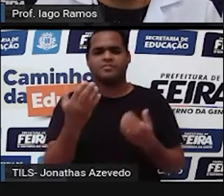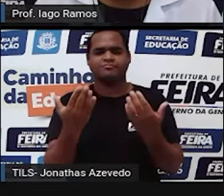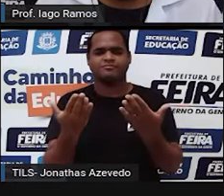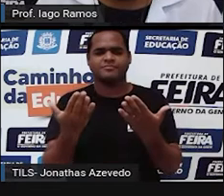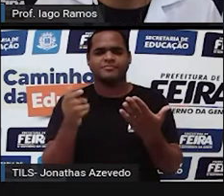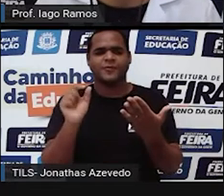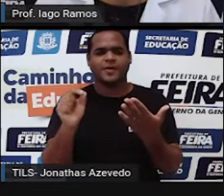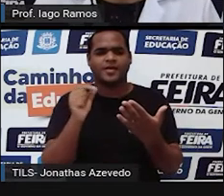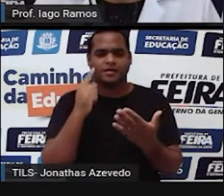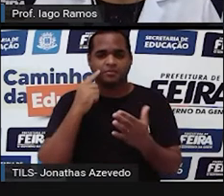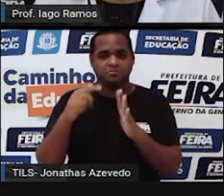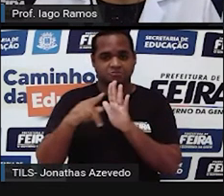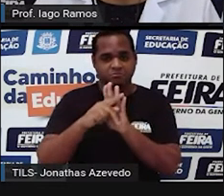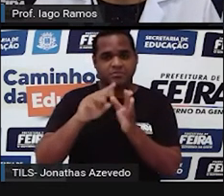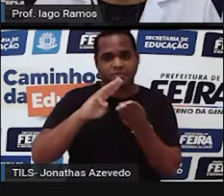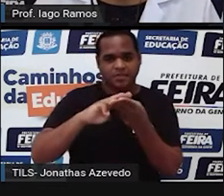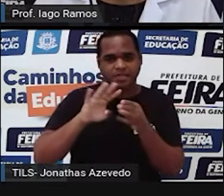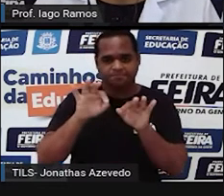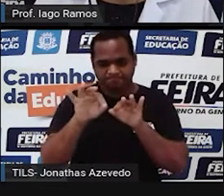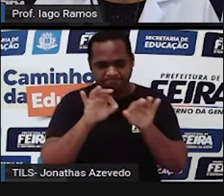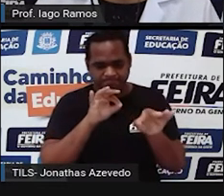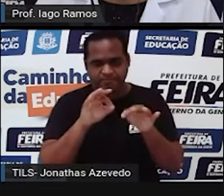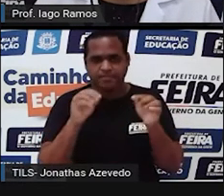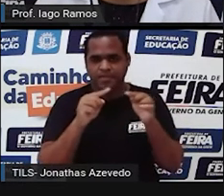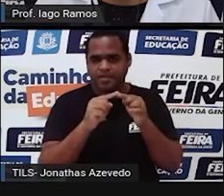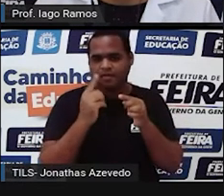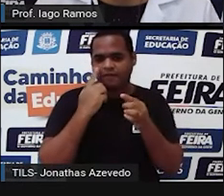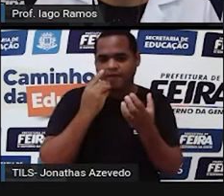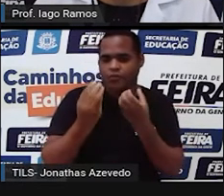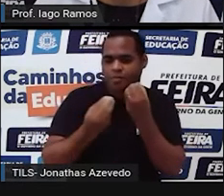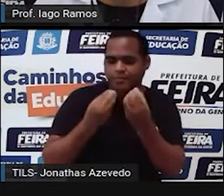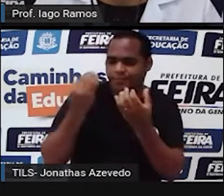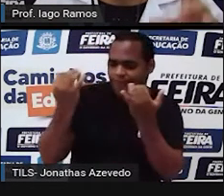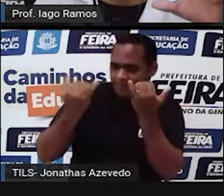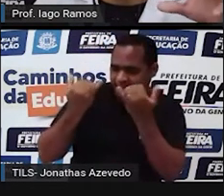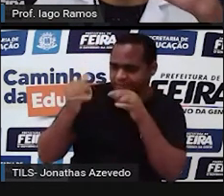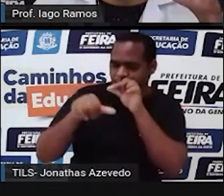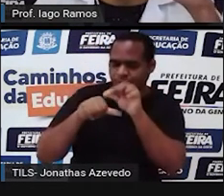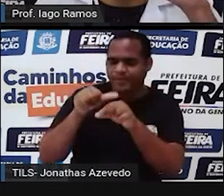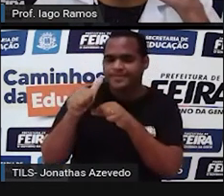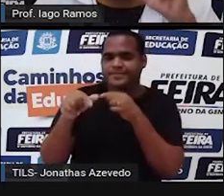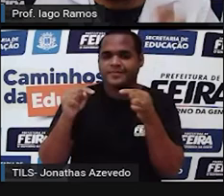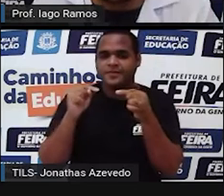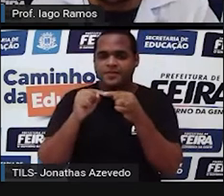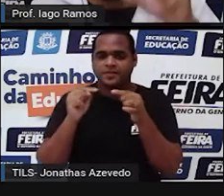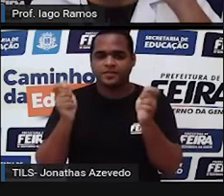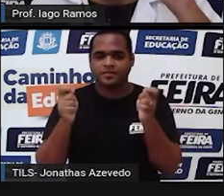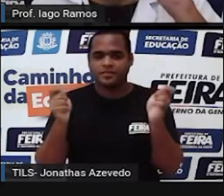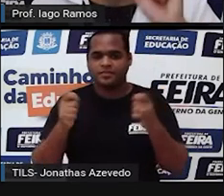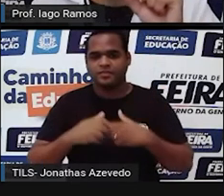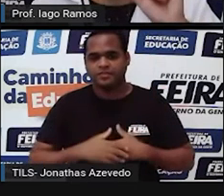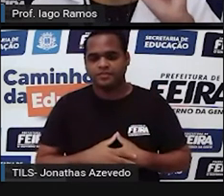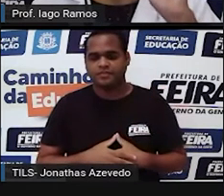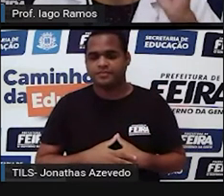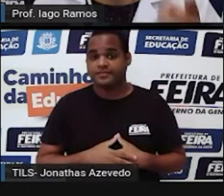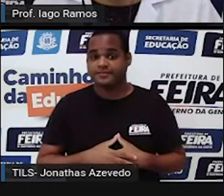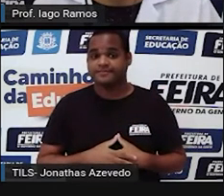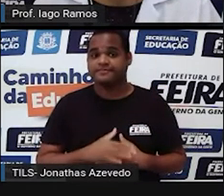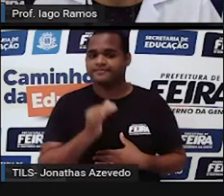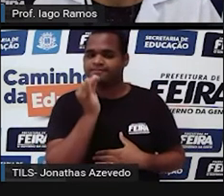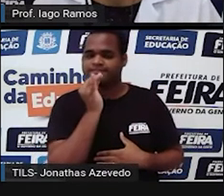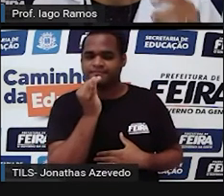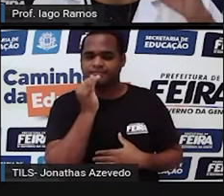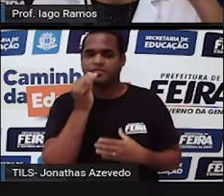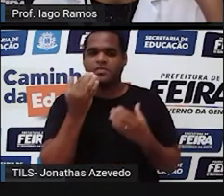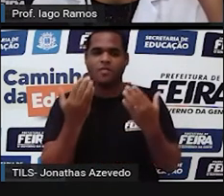da matemática que vai fazer o tratamento das informações. Olha só o exemplozinho que eu usei